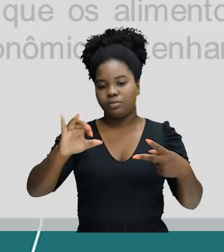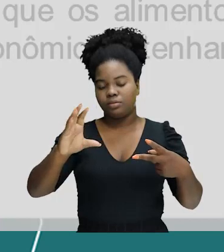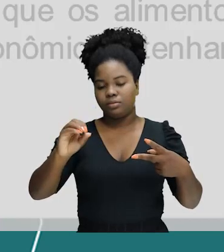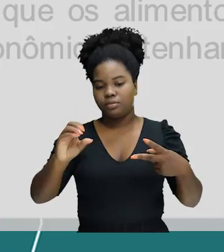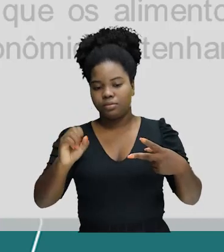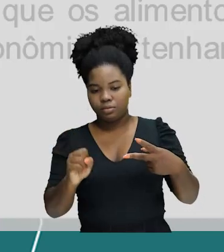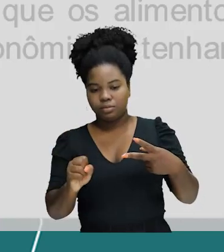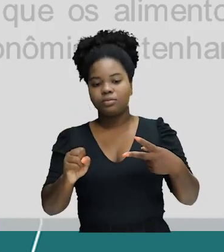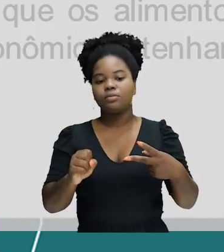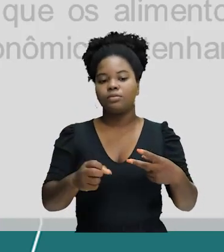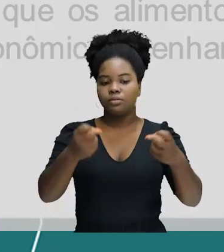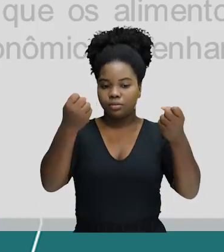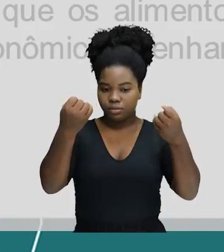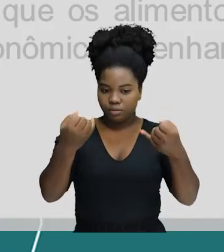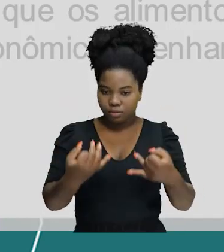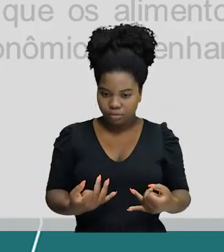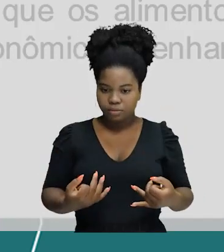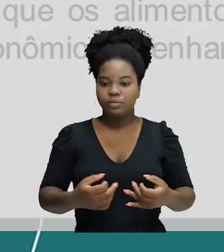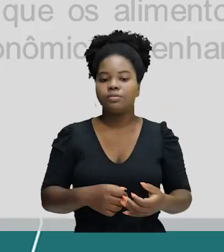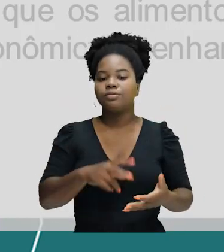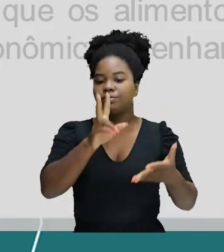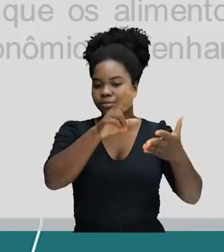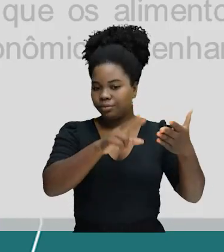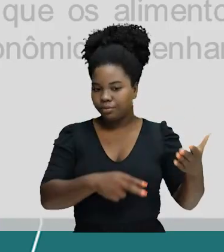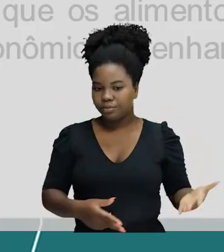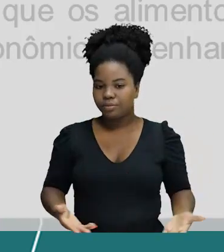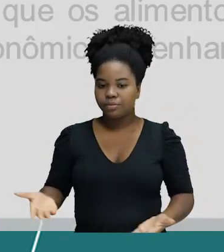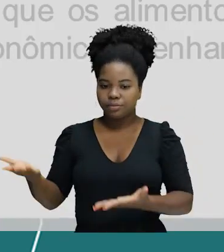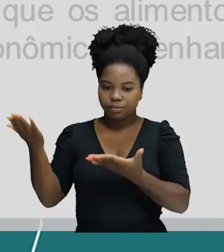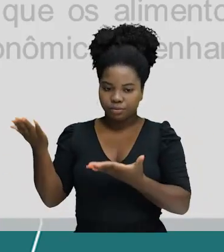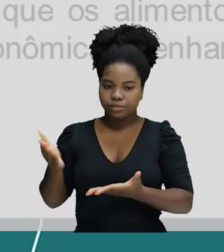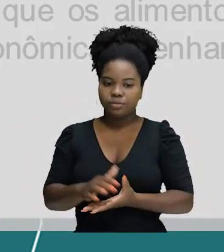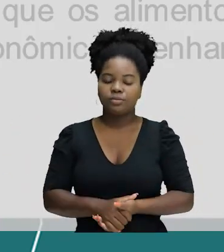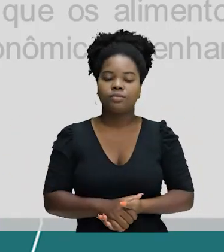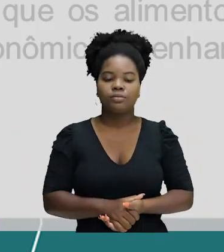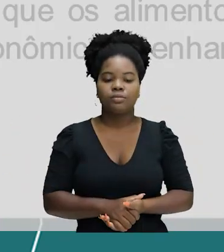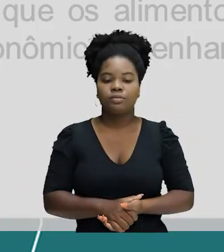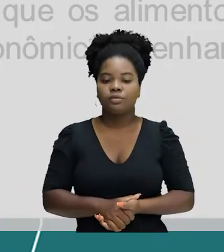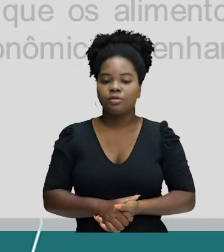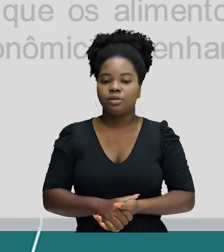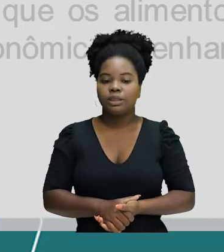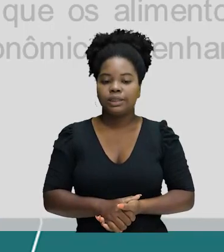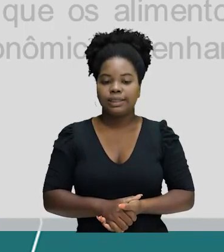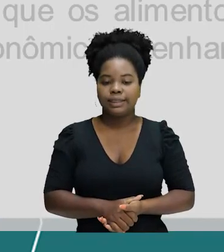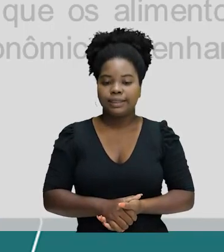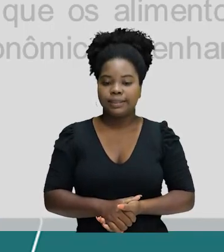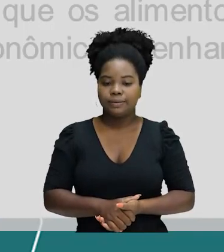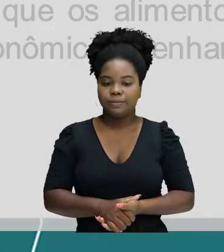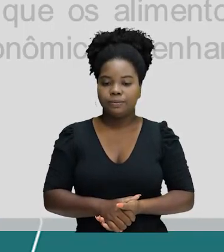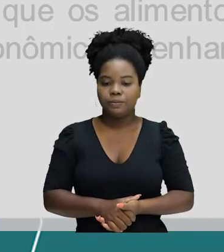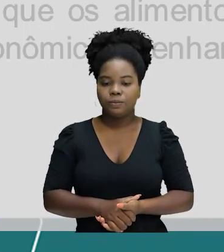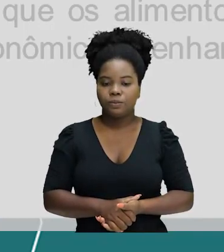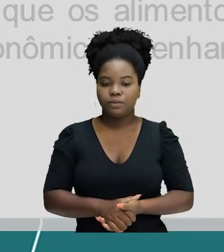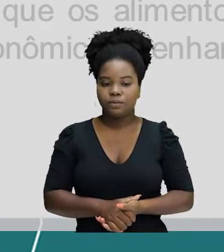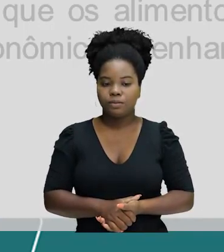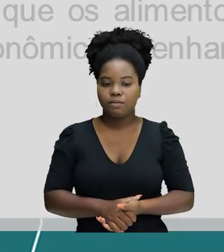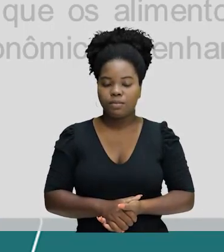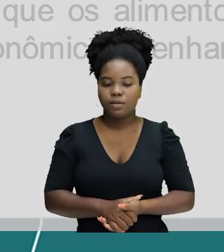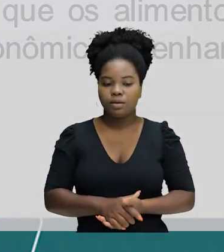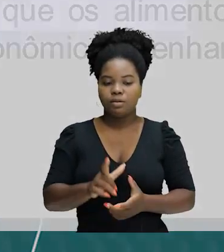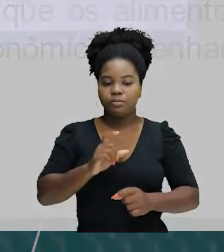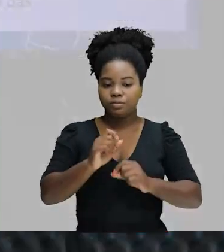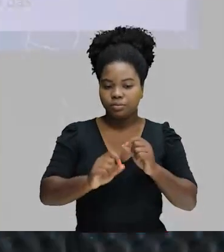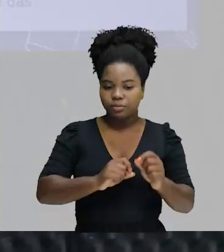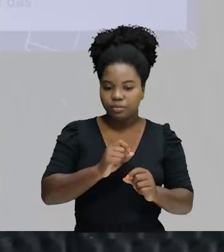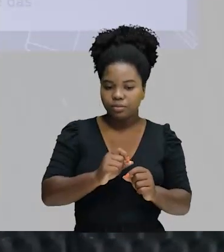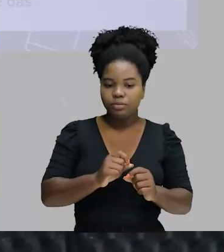o polietileno, ok? Que vai ser gerado a partir, o polietileno, o